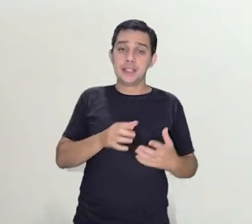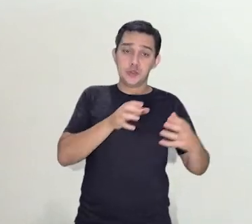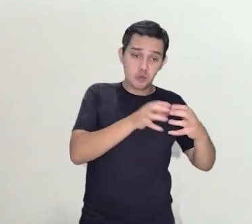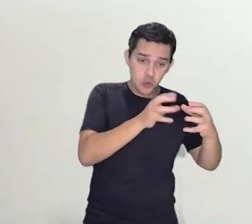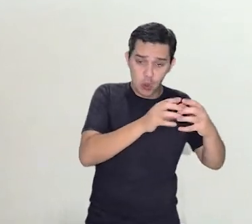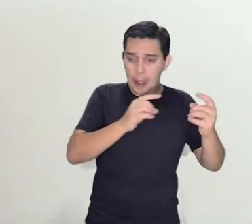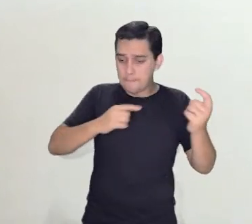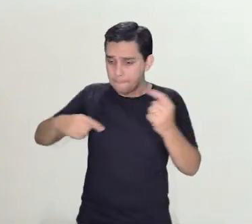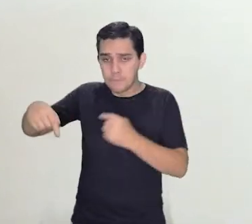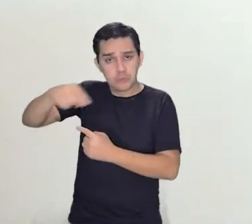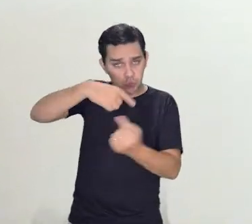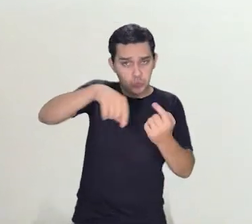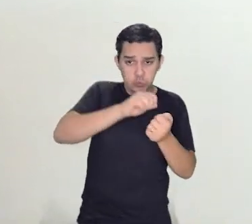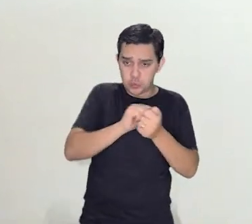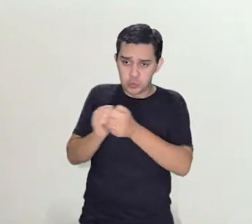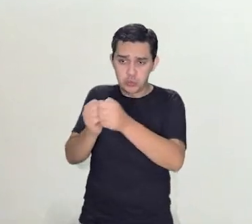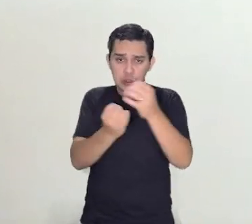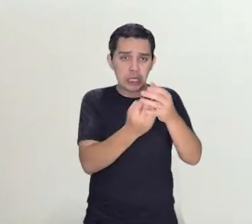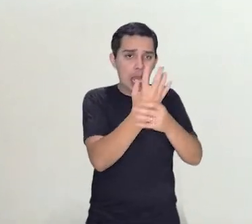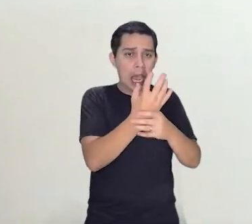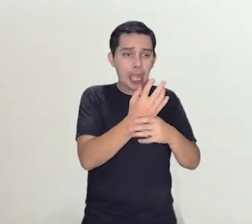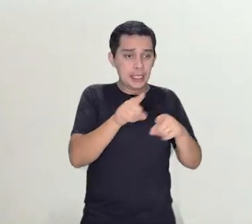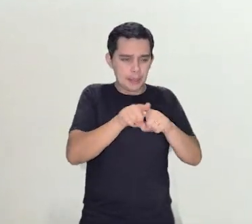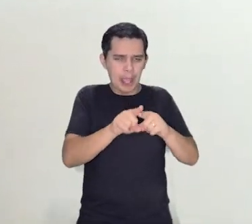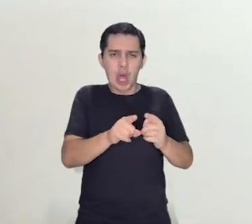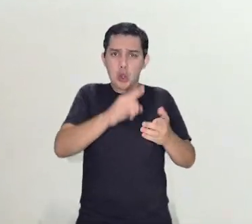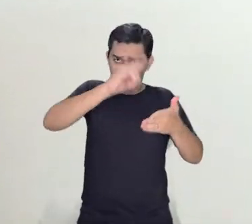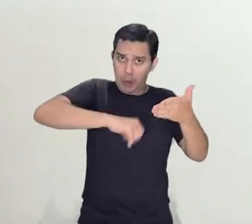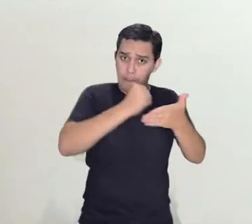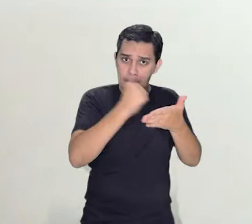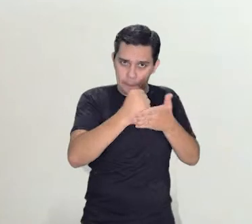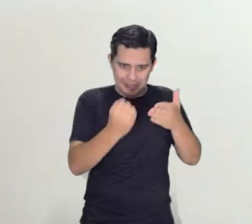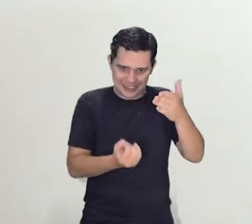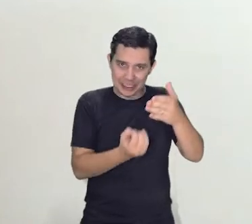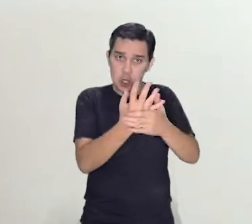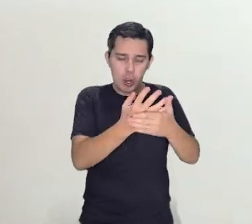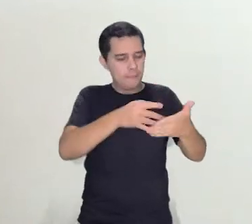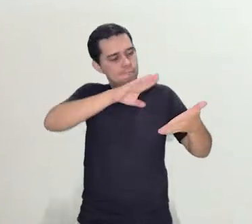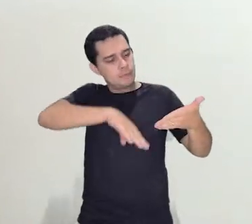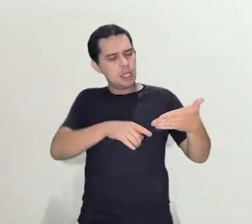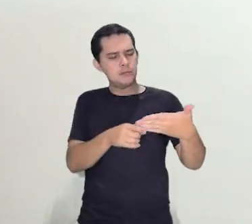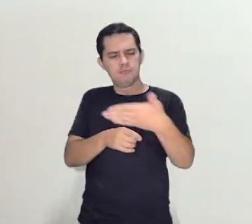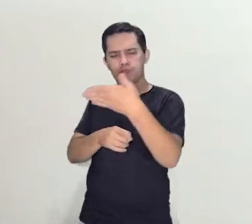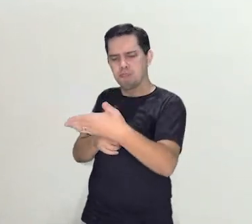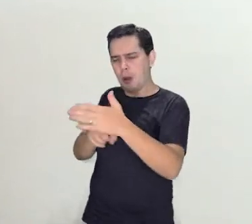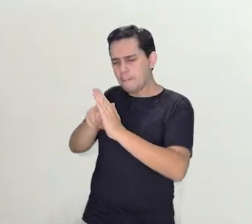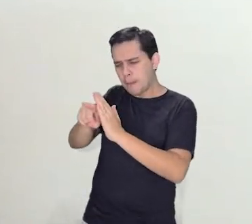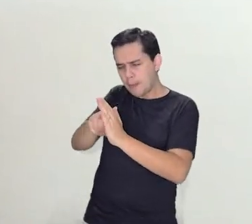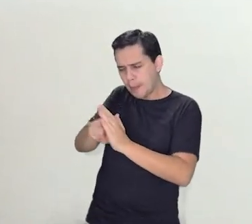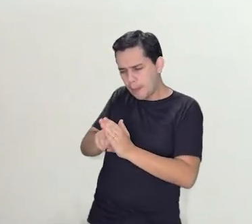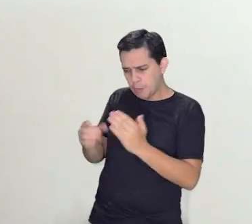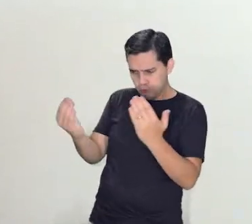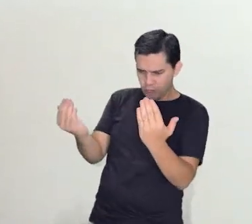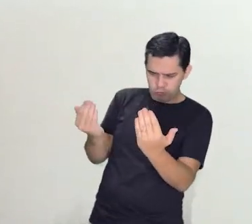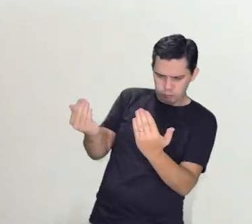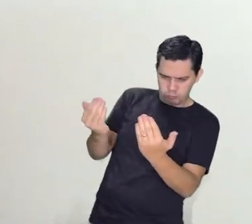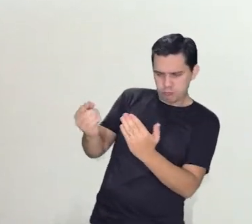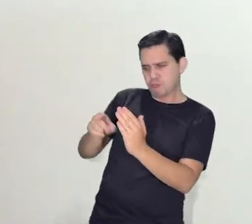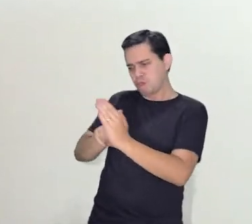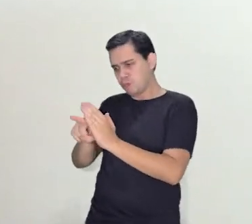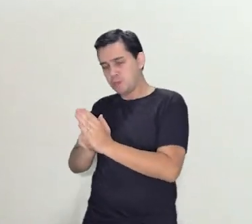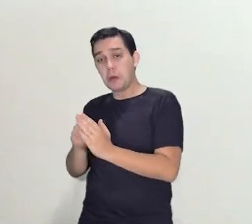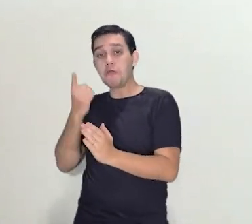plano de segurança da água e avaliar o documento que vai ser apresentado ao final